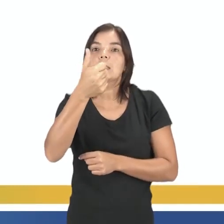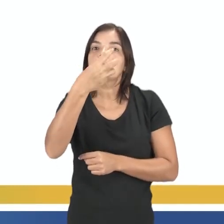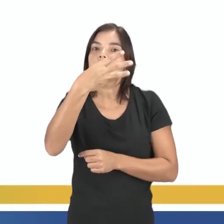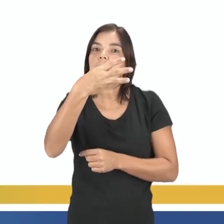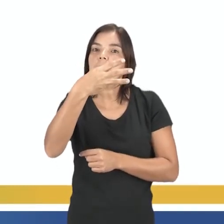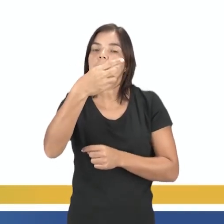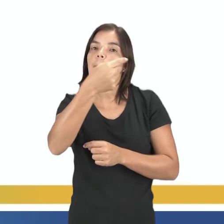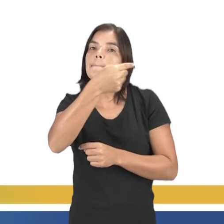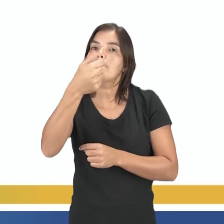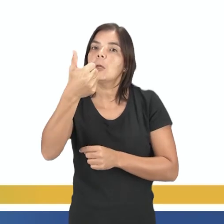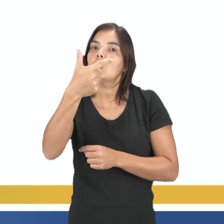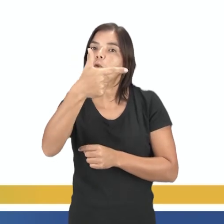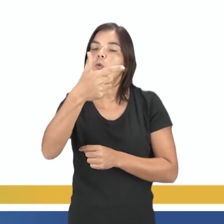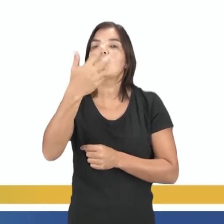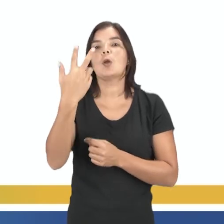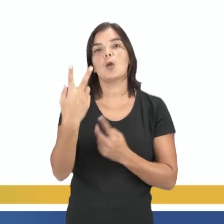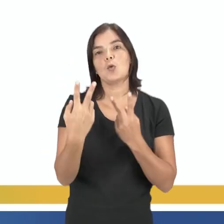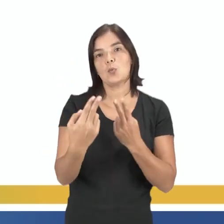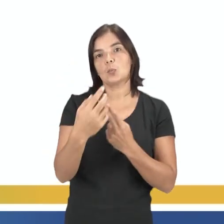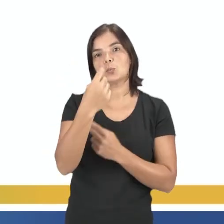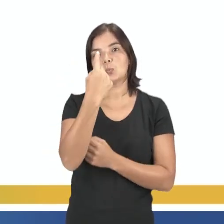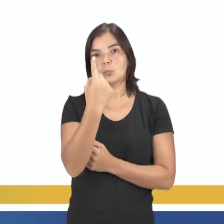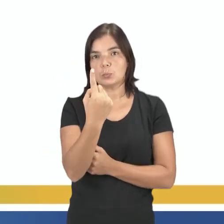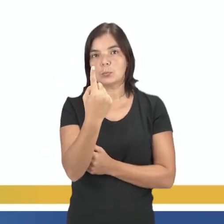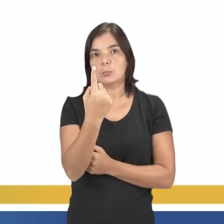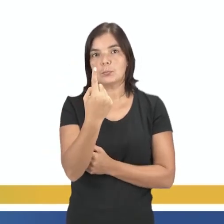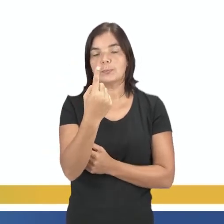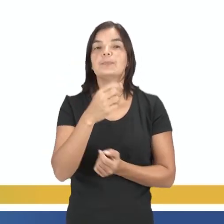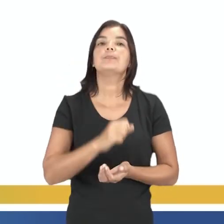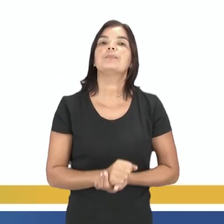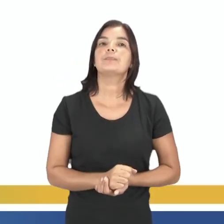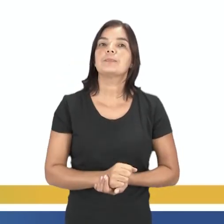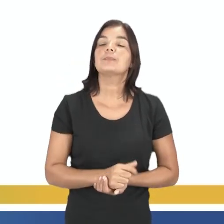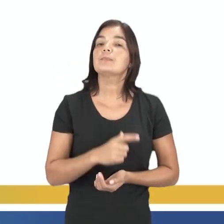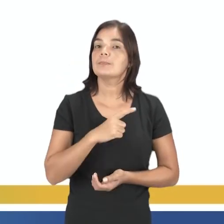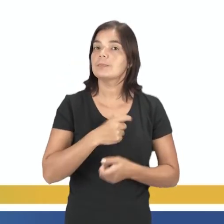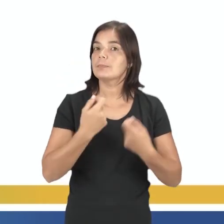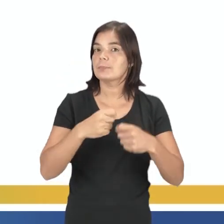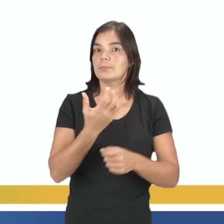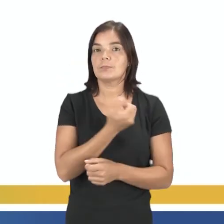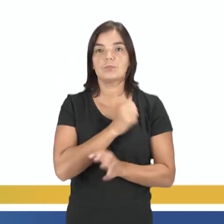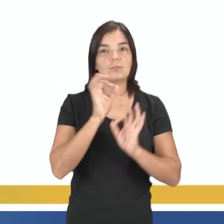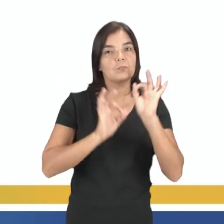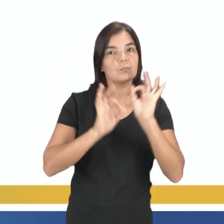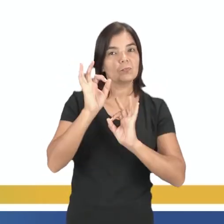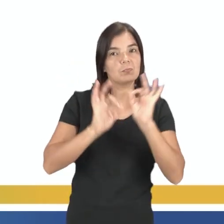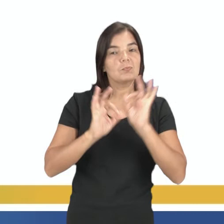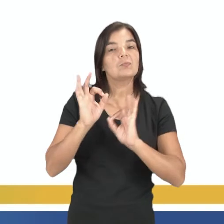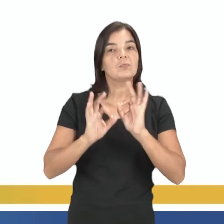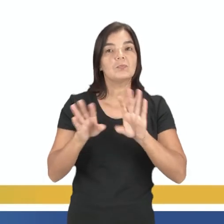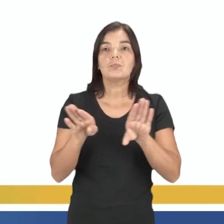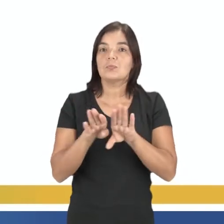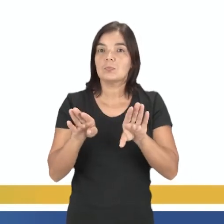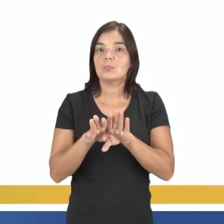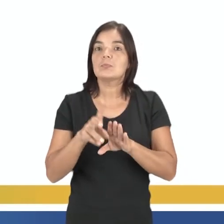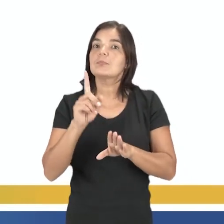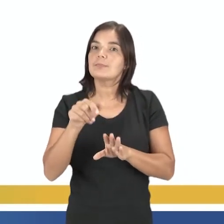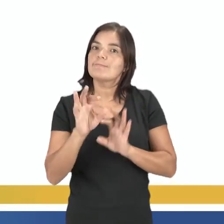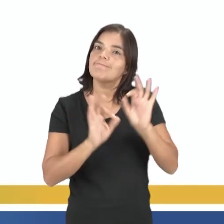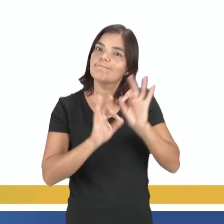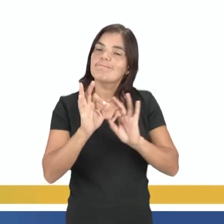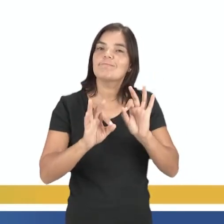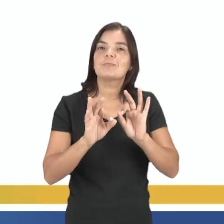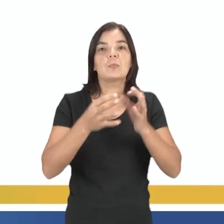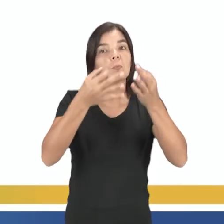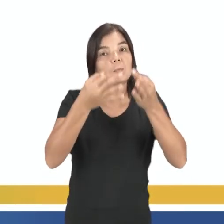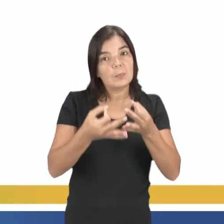menos 12. 13 menos 12 é 1. Você tem um número, só precisa organizar a notação científica dele, porque a notação científica dele